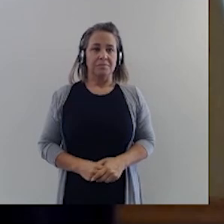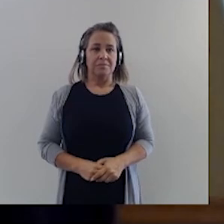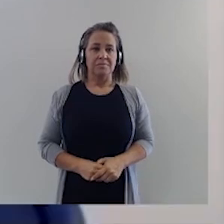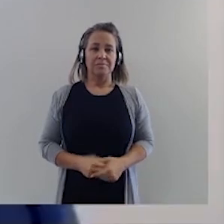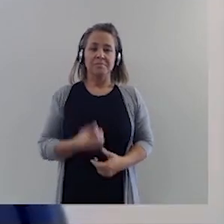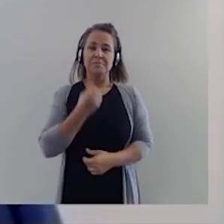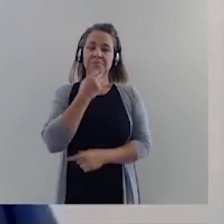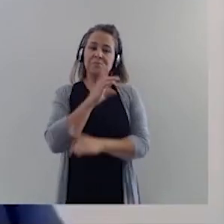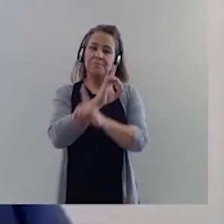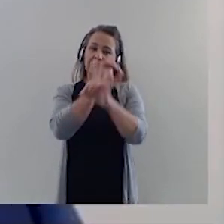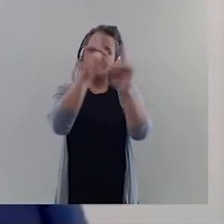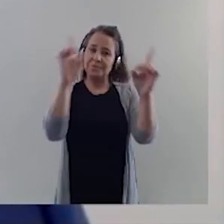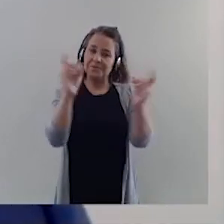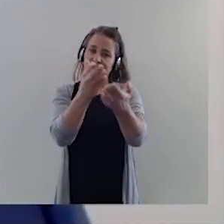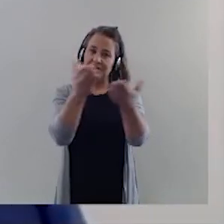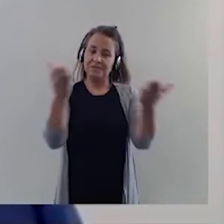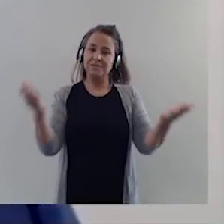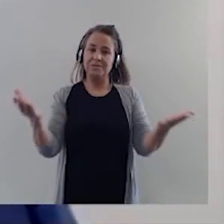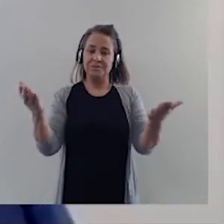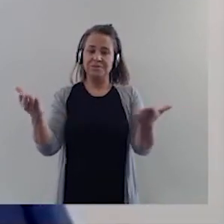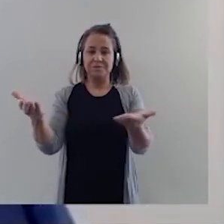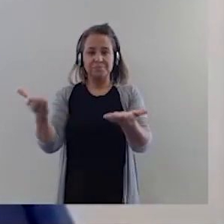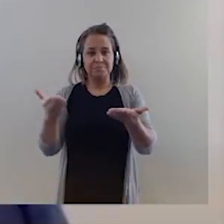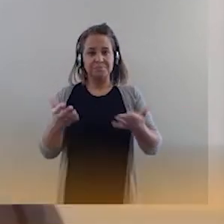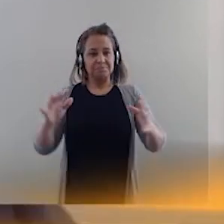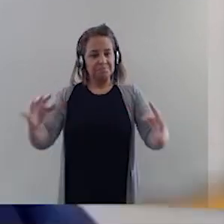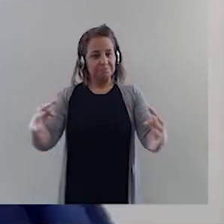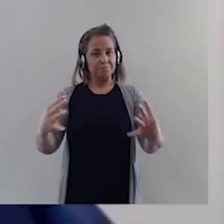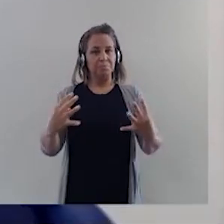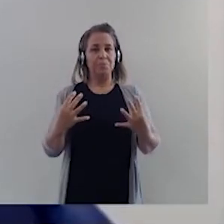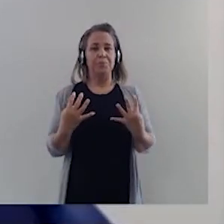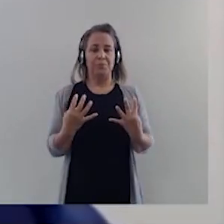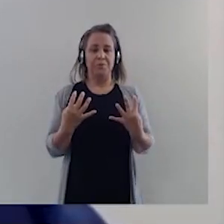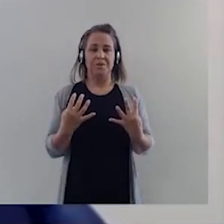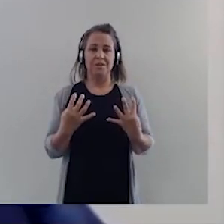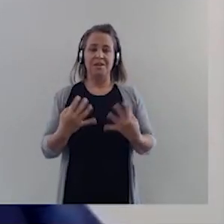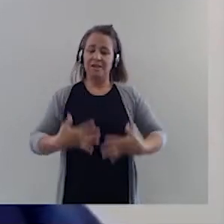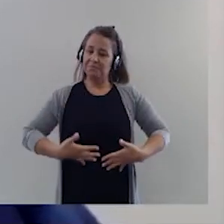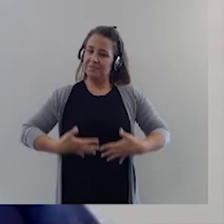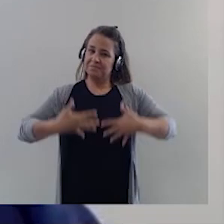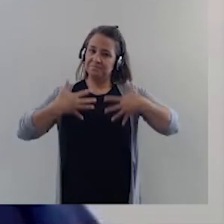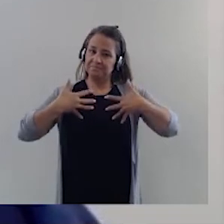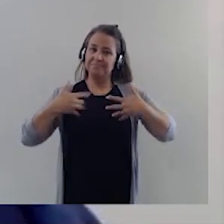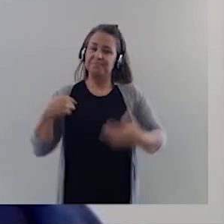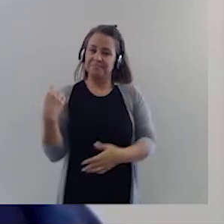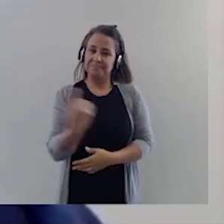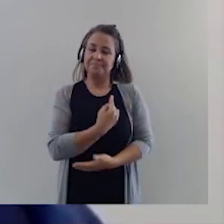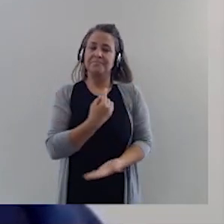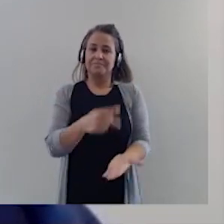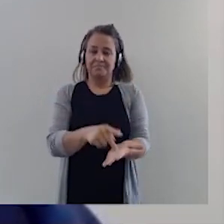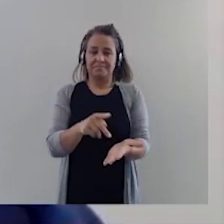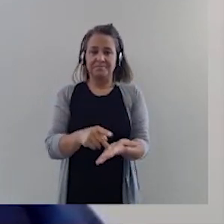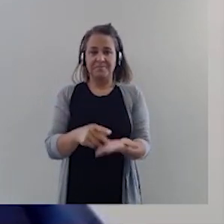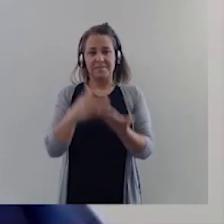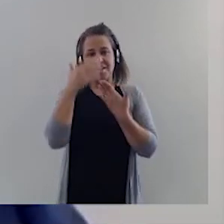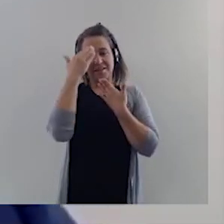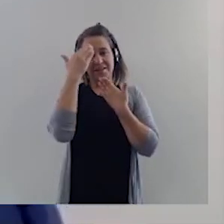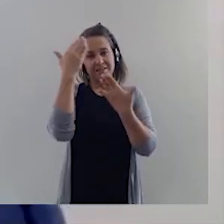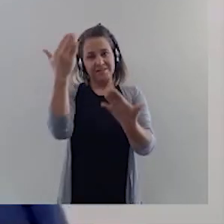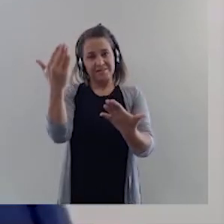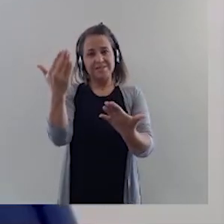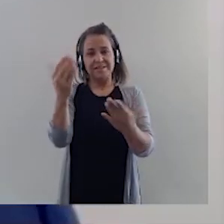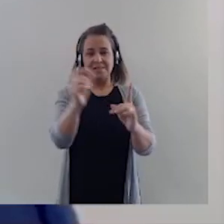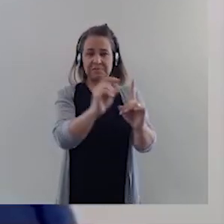Um bom dia a todos que nos acompanham, para nossa enorme satisfação. Quero agradecer